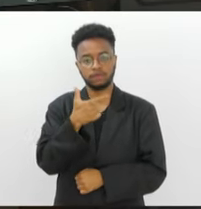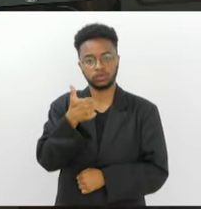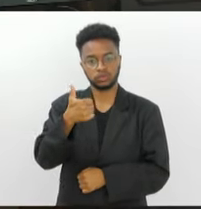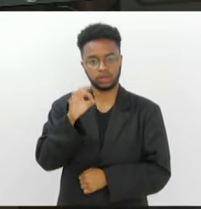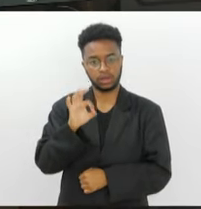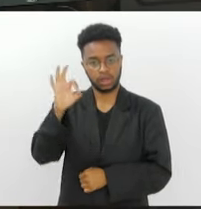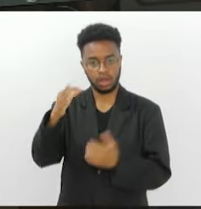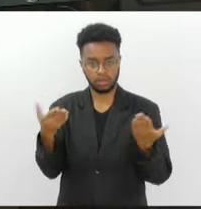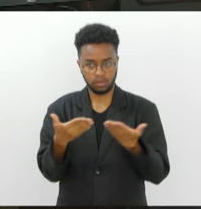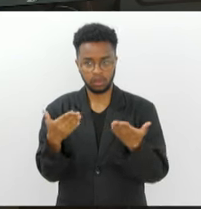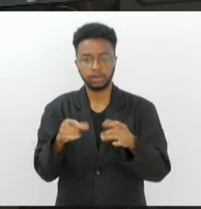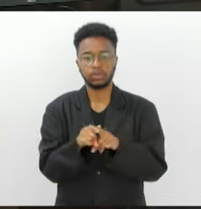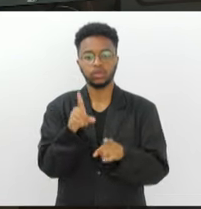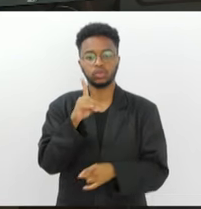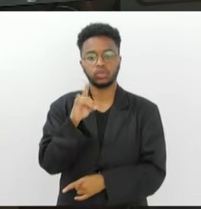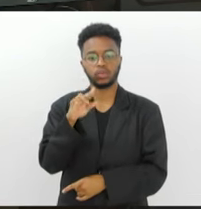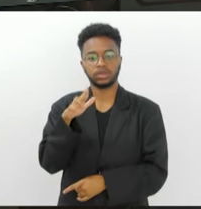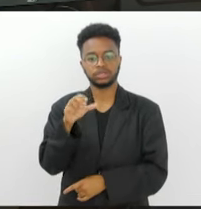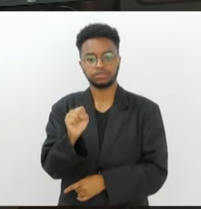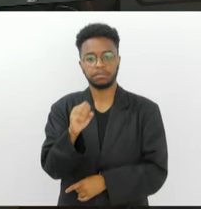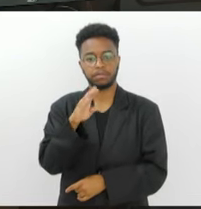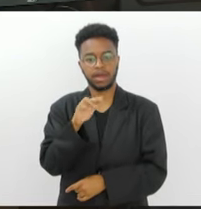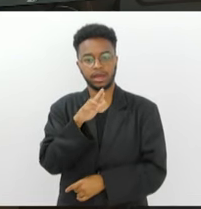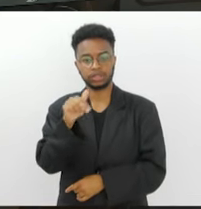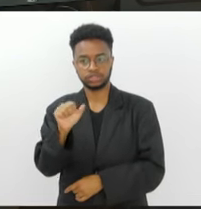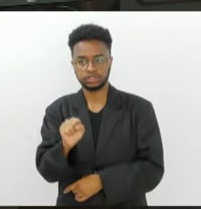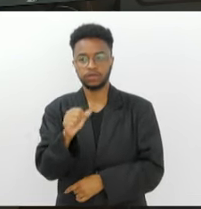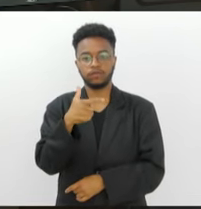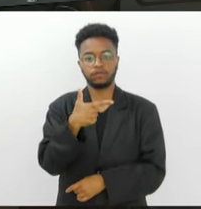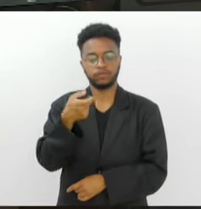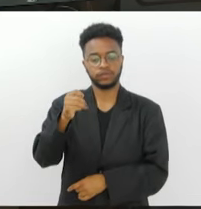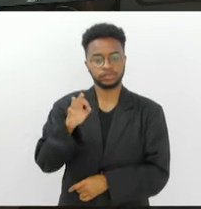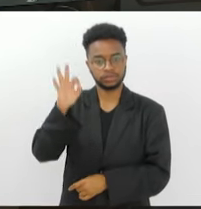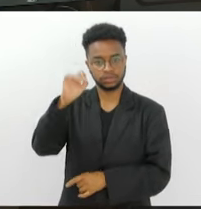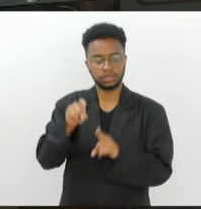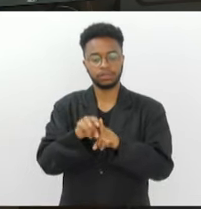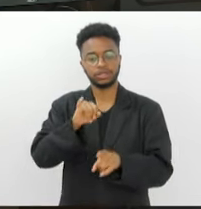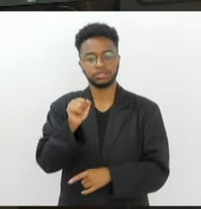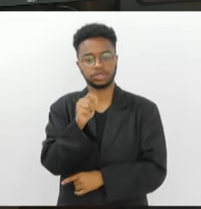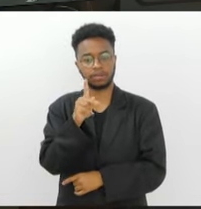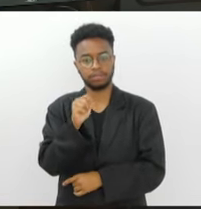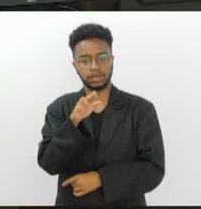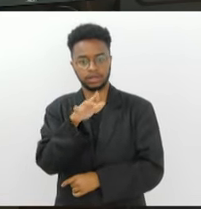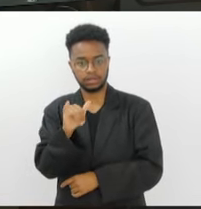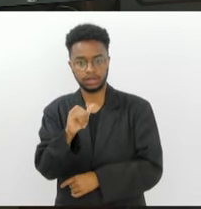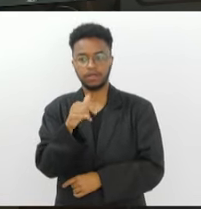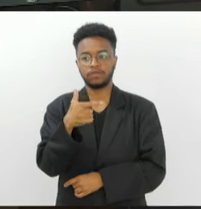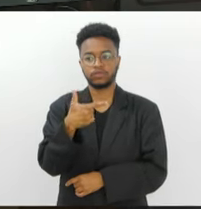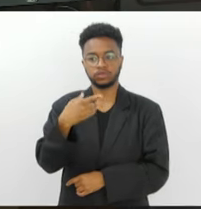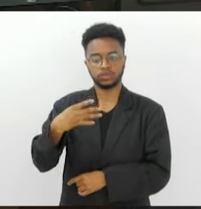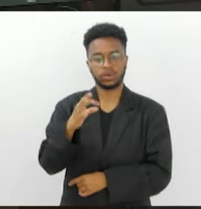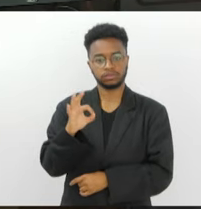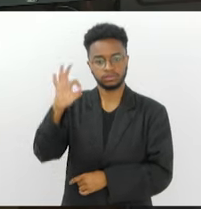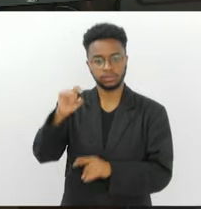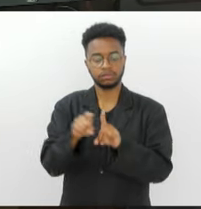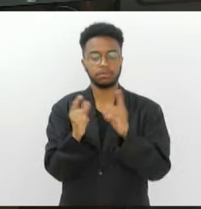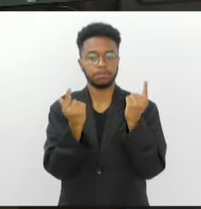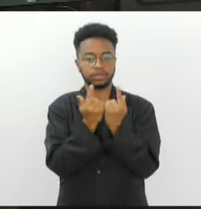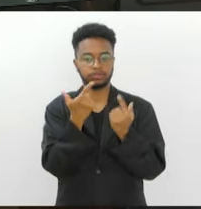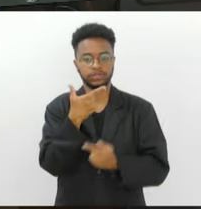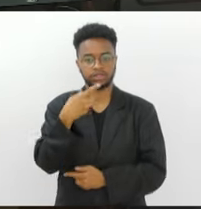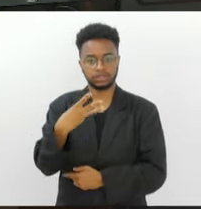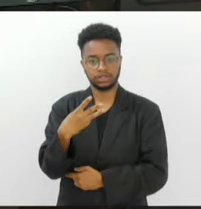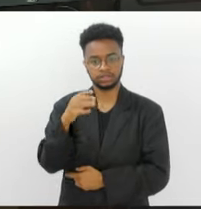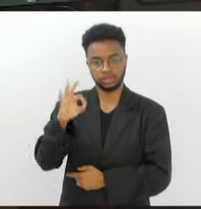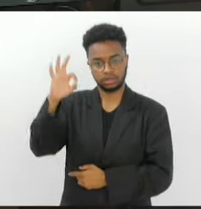nesse momento, Duas Barras também nublado, 20 graus, Japeri também nublado, 24 graus, e Magé está com 23 graus,